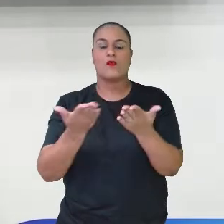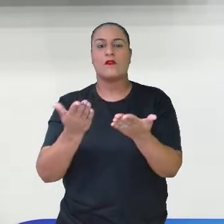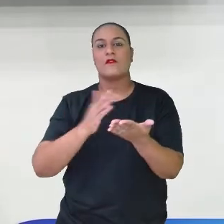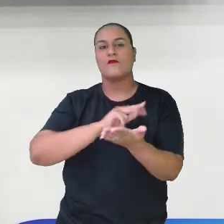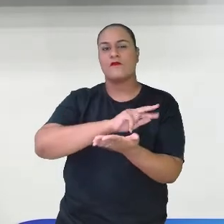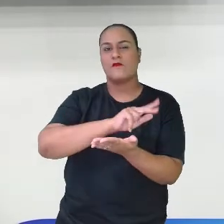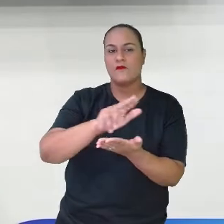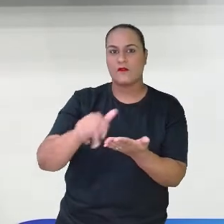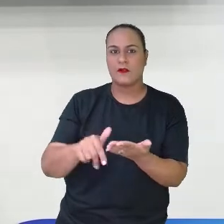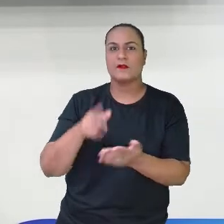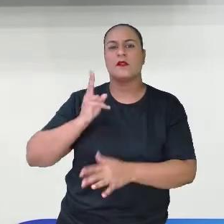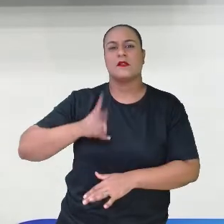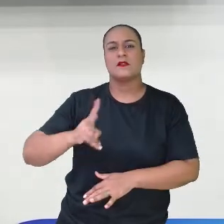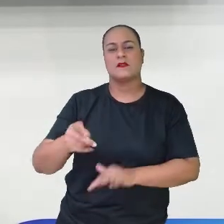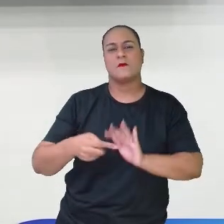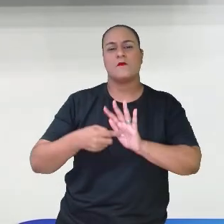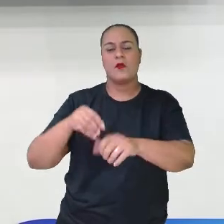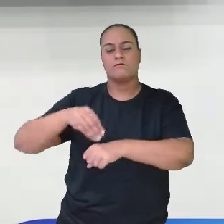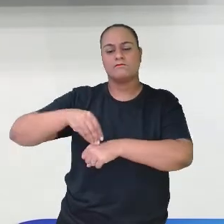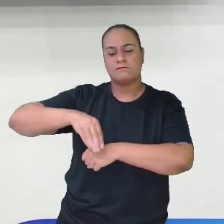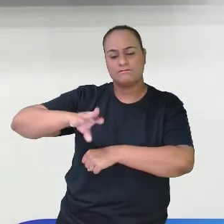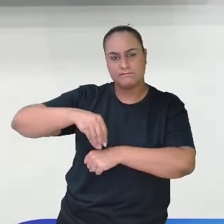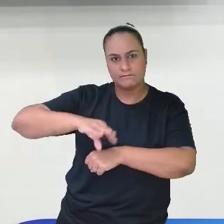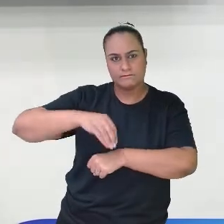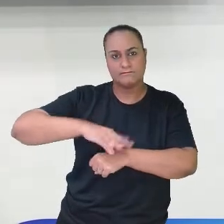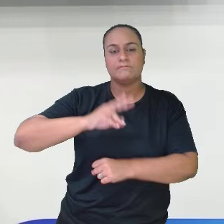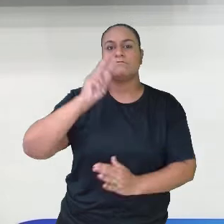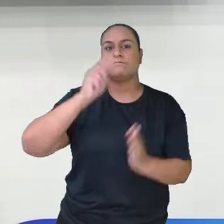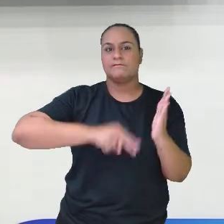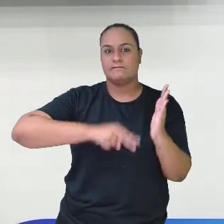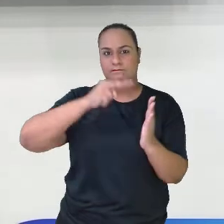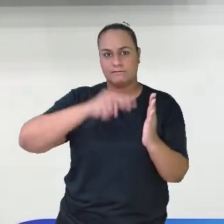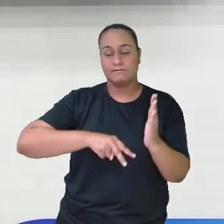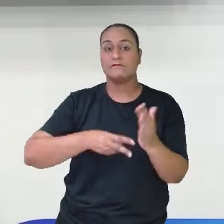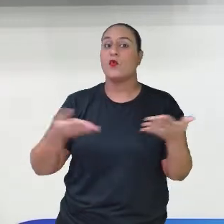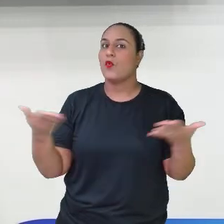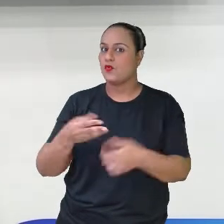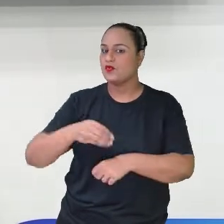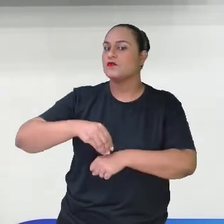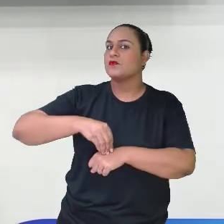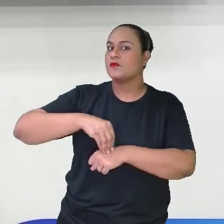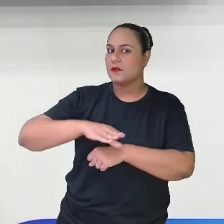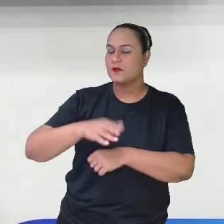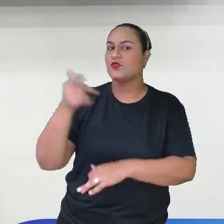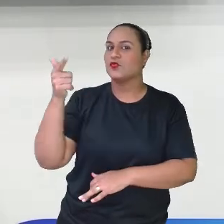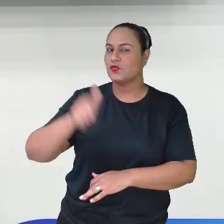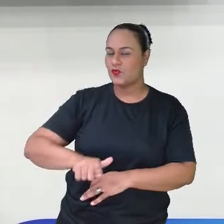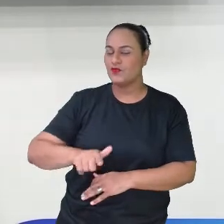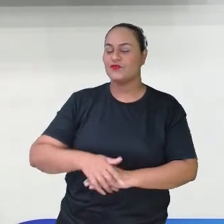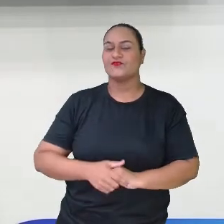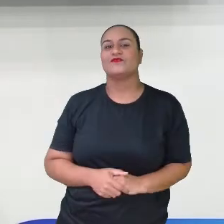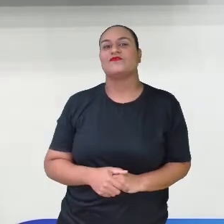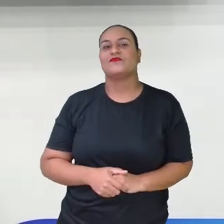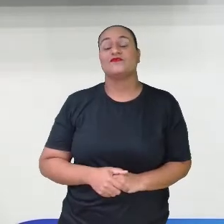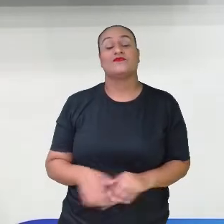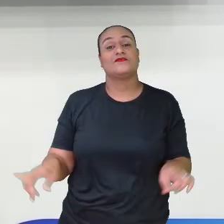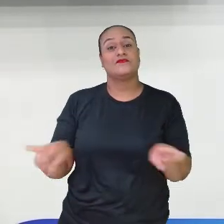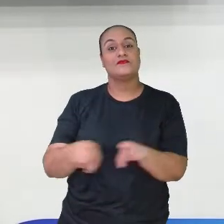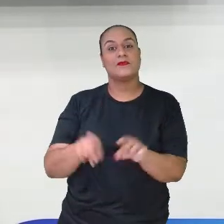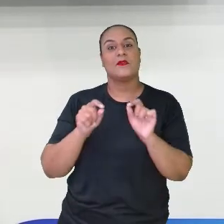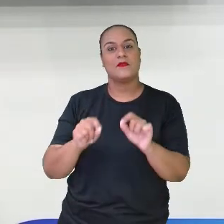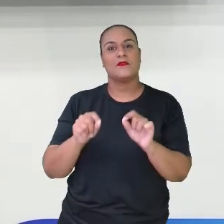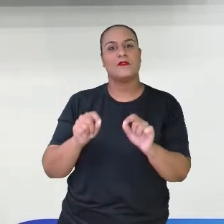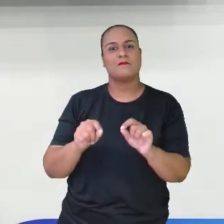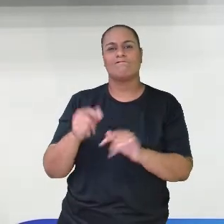sempre trago opções de leitura. E hoje não vai ser diferente, viu? Eu trago uma dica da árvore de livro. E também, se você